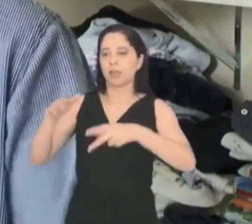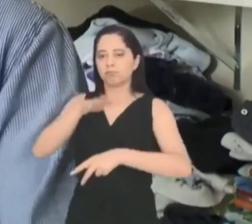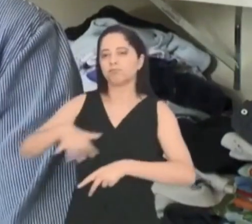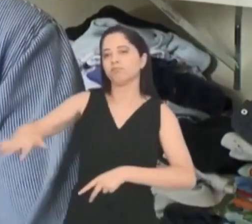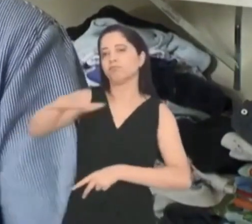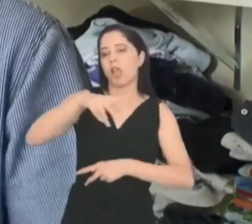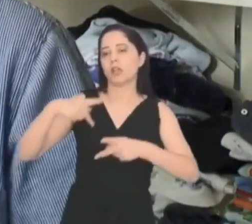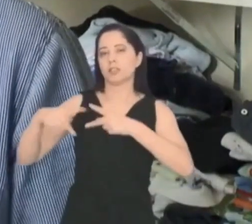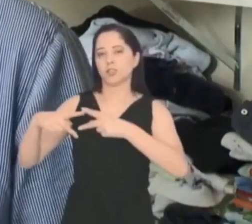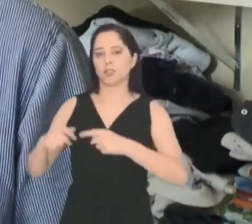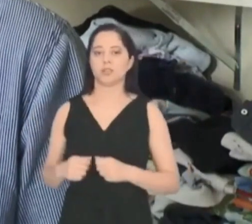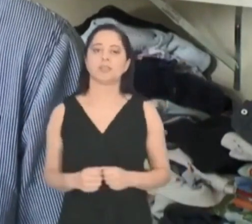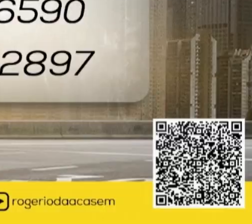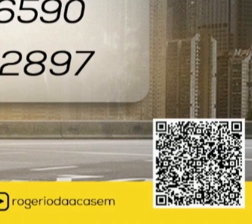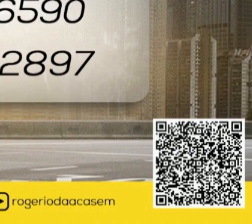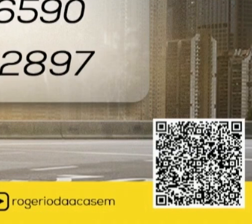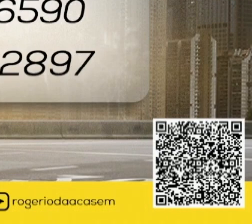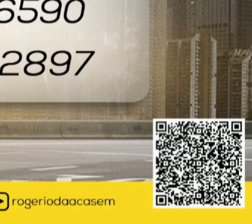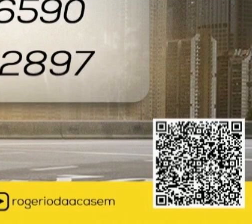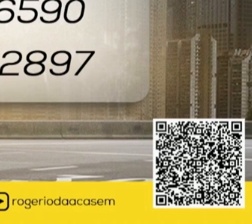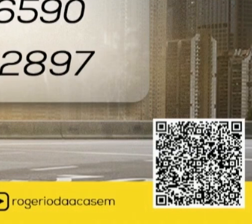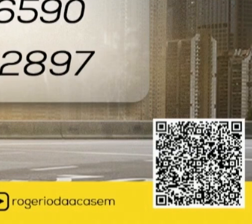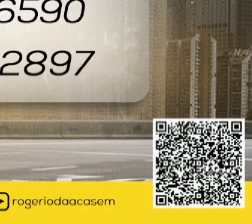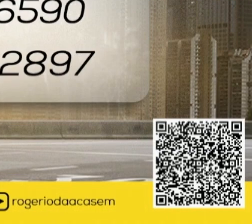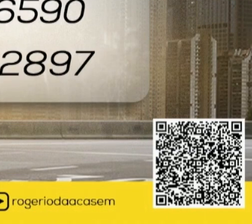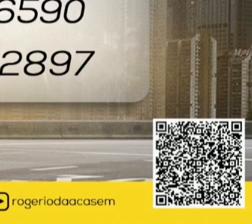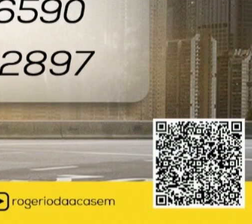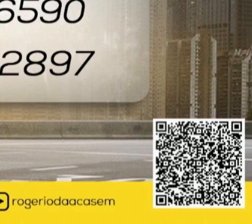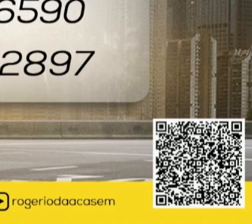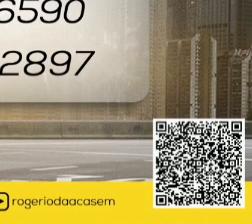norte, mas em toda a cidade.